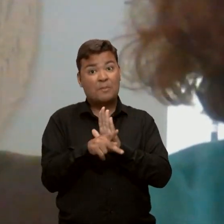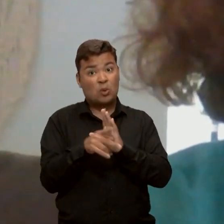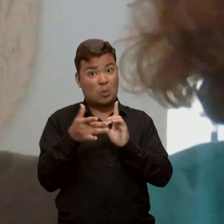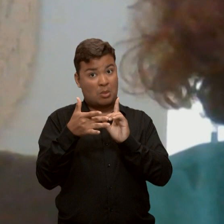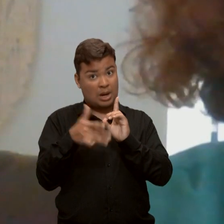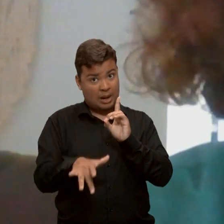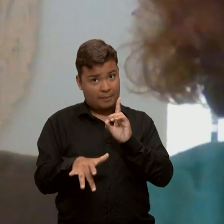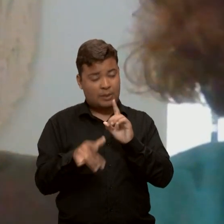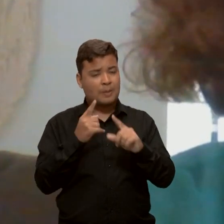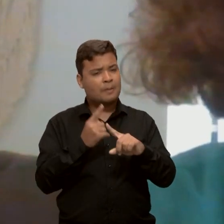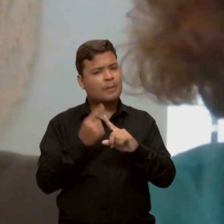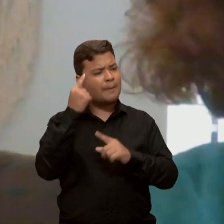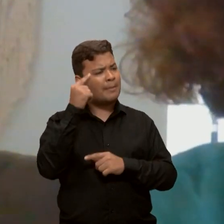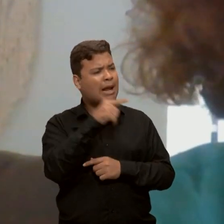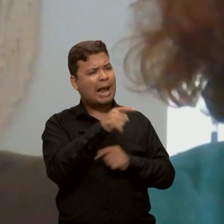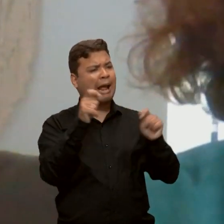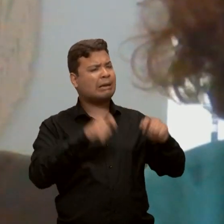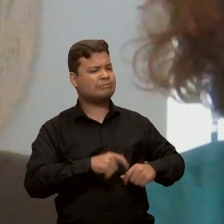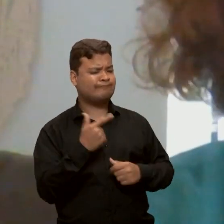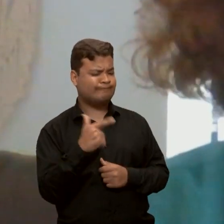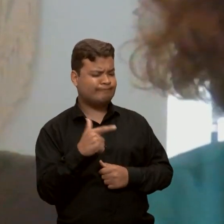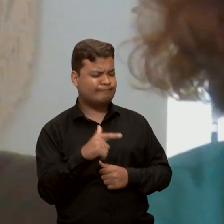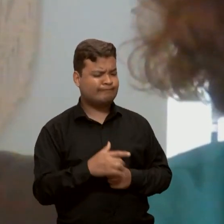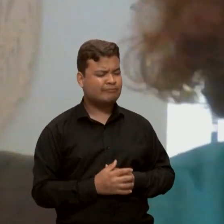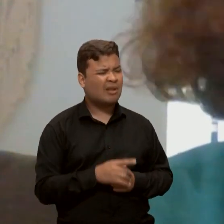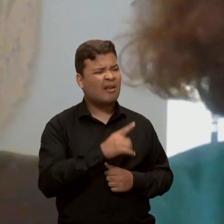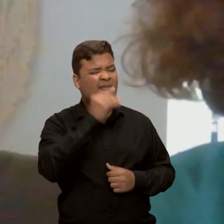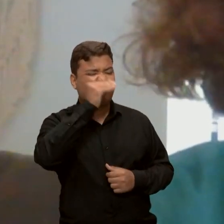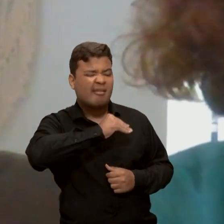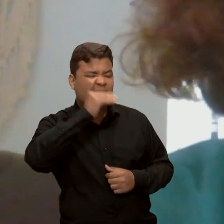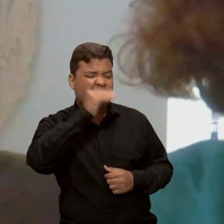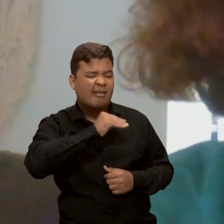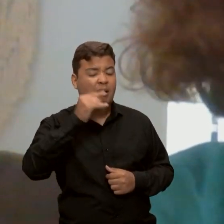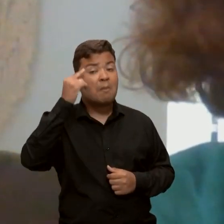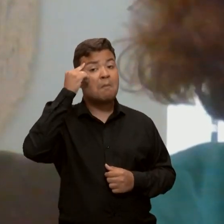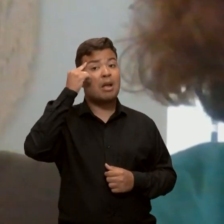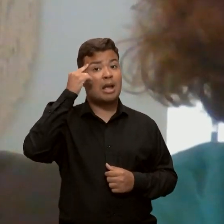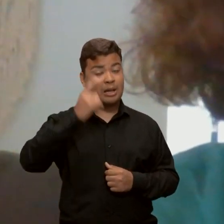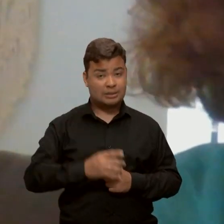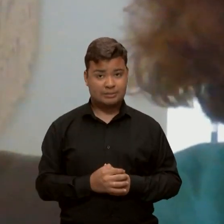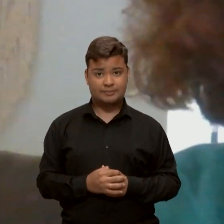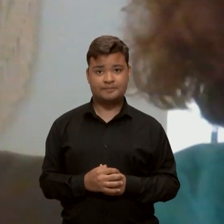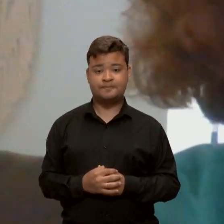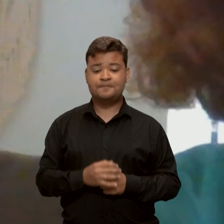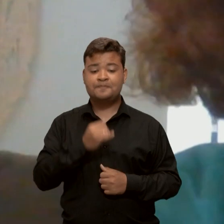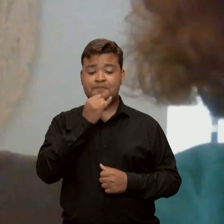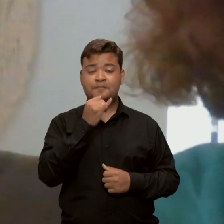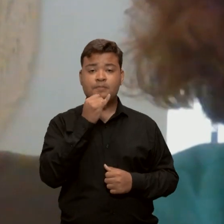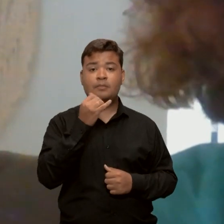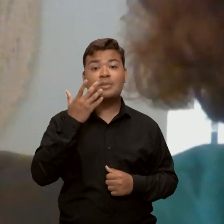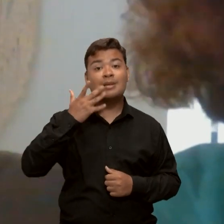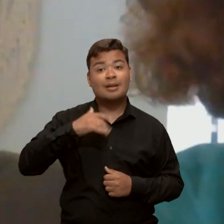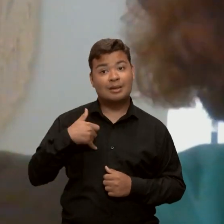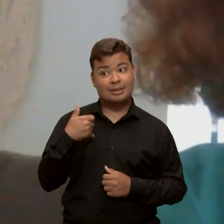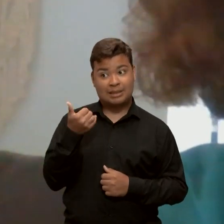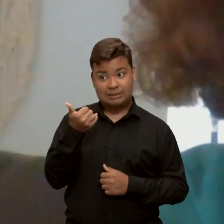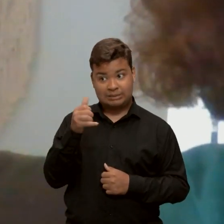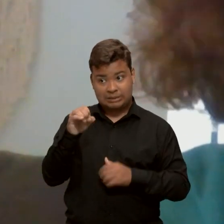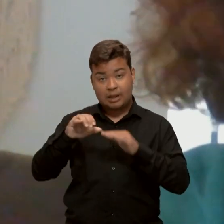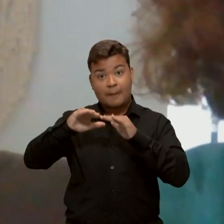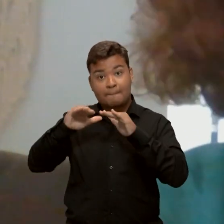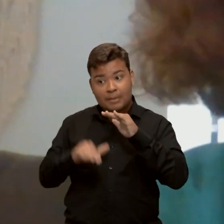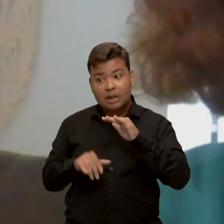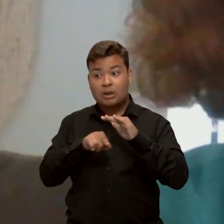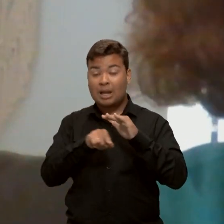acreditarem que tem menos capacidade, que é mais fraco, por exemplo, as crianças com menos de 10 anos com